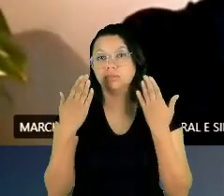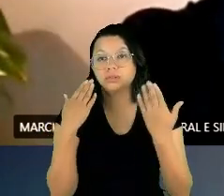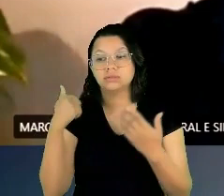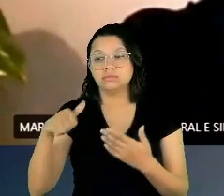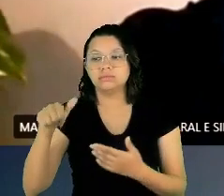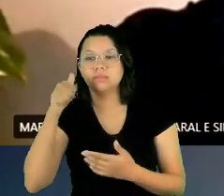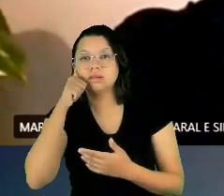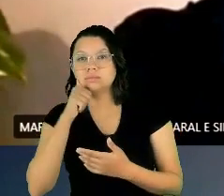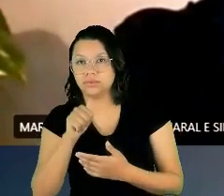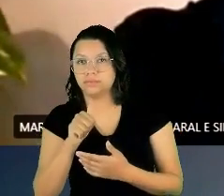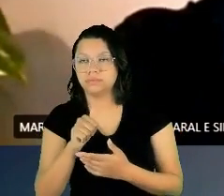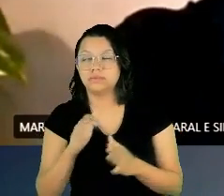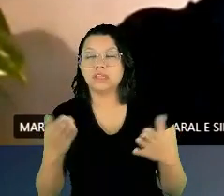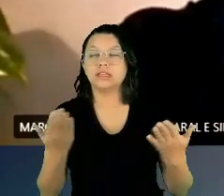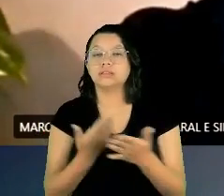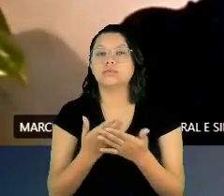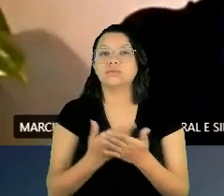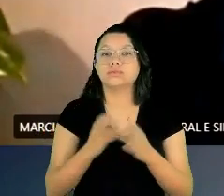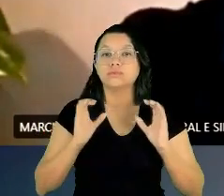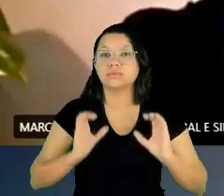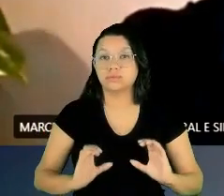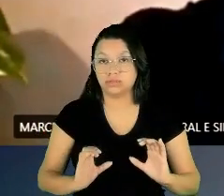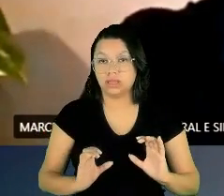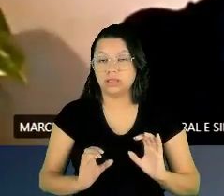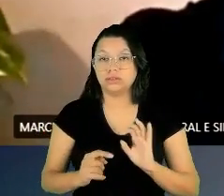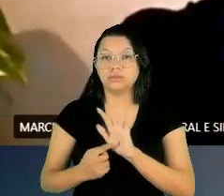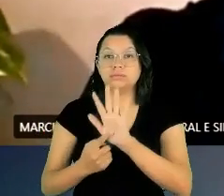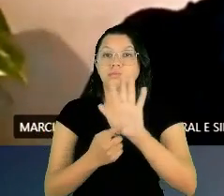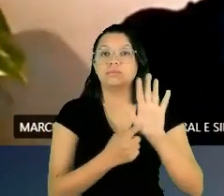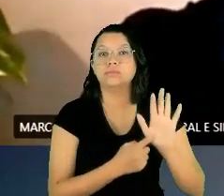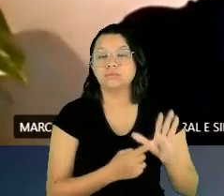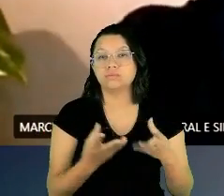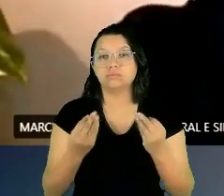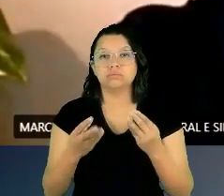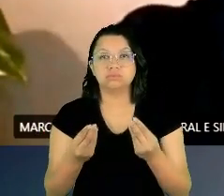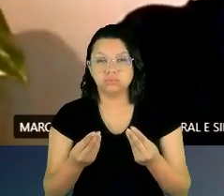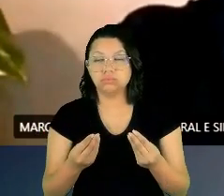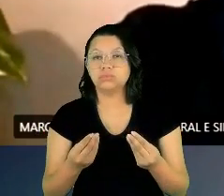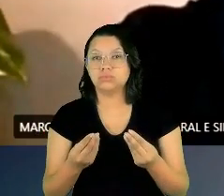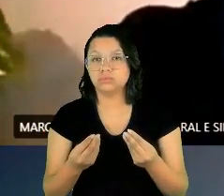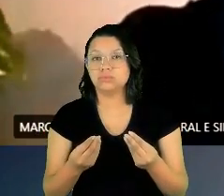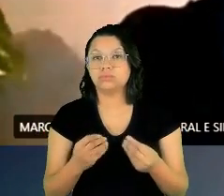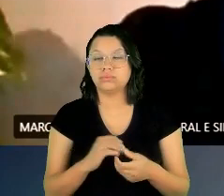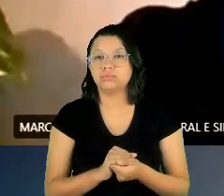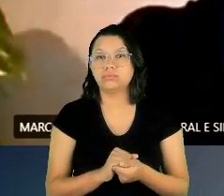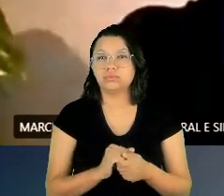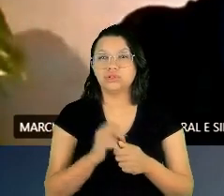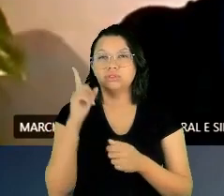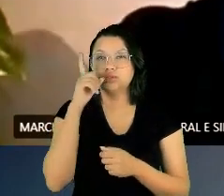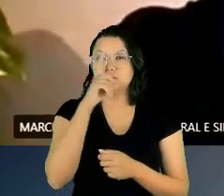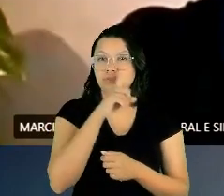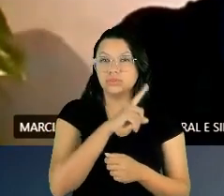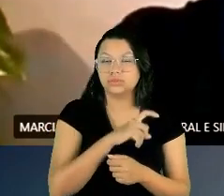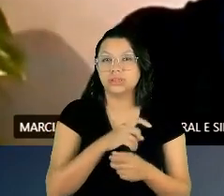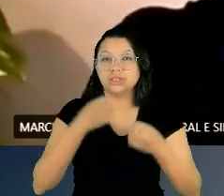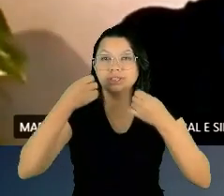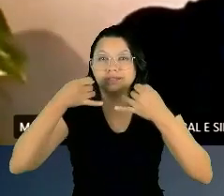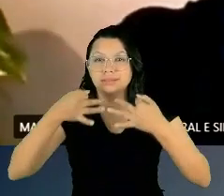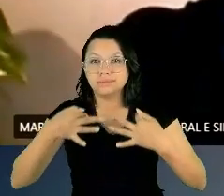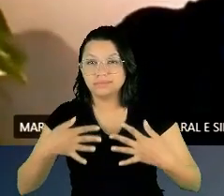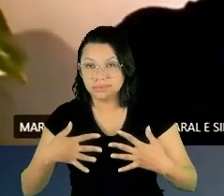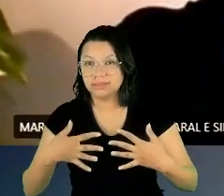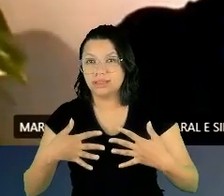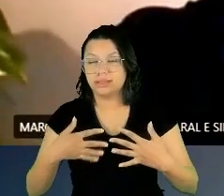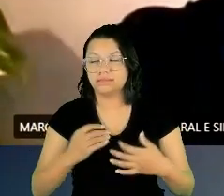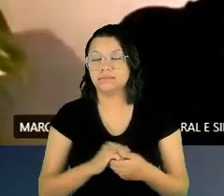as mulheres. Então, esses estudos comportamentais levantaram aí muitos gaps, né, muitas